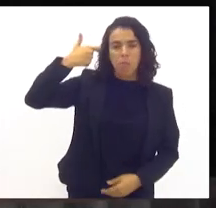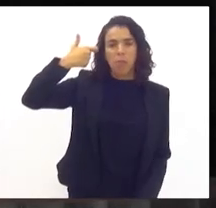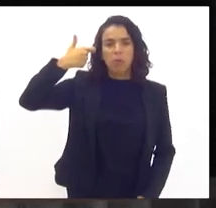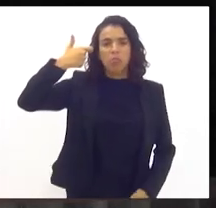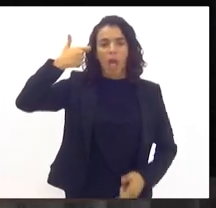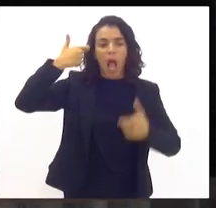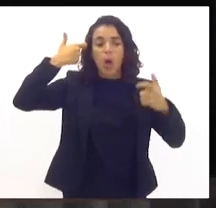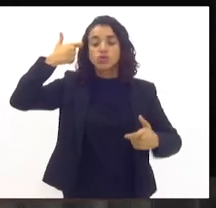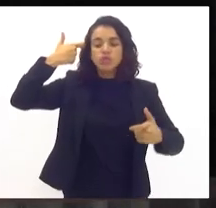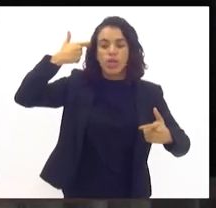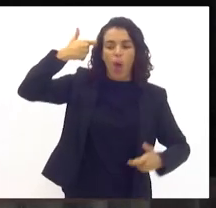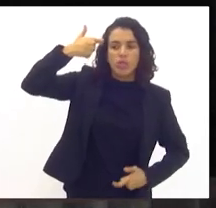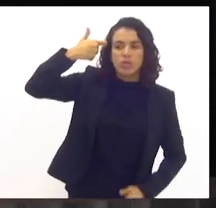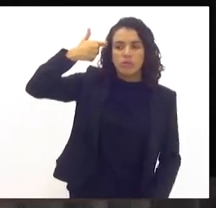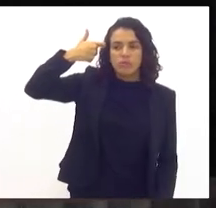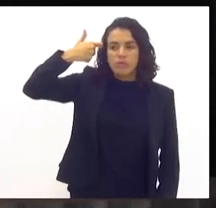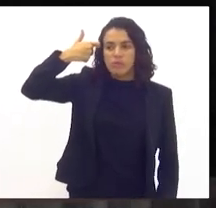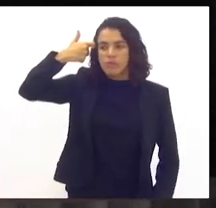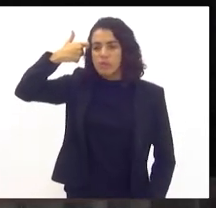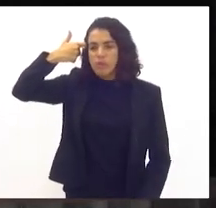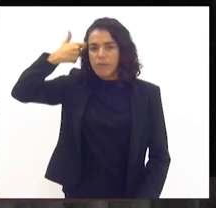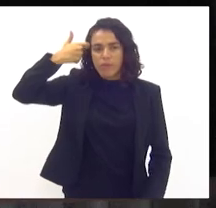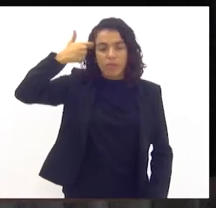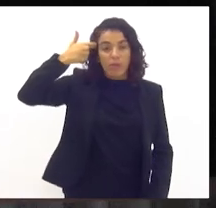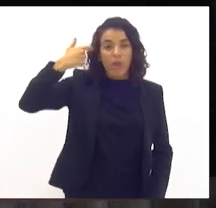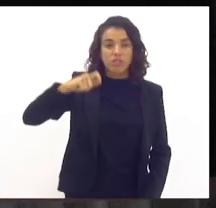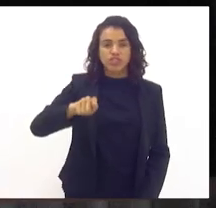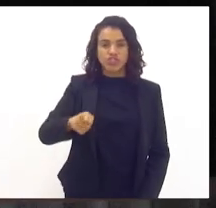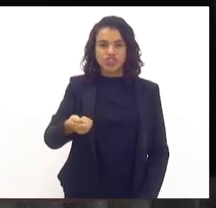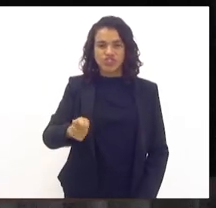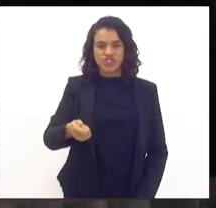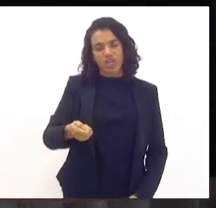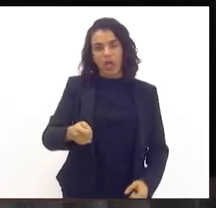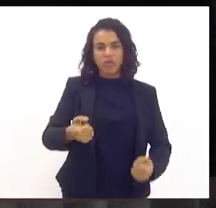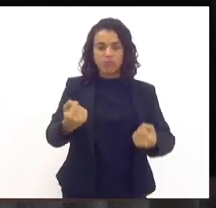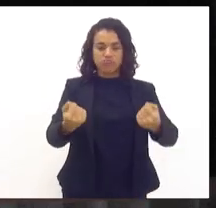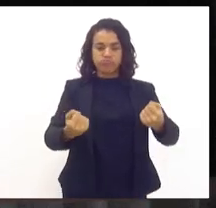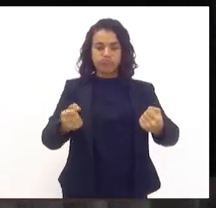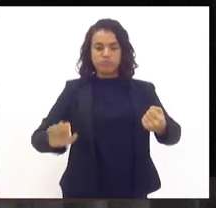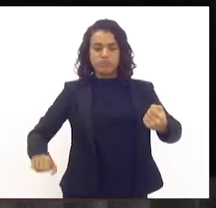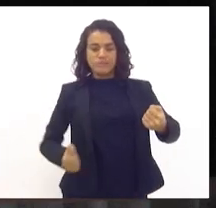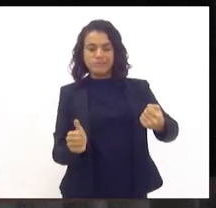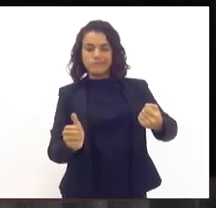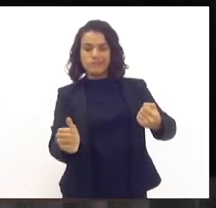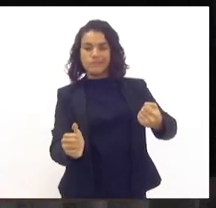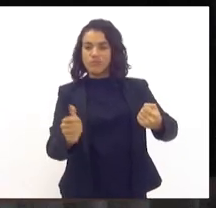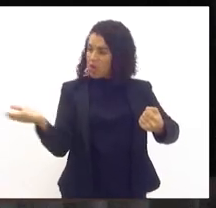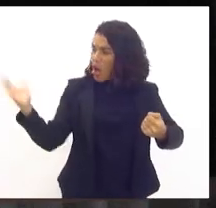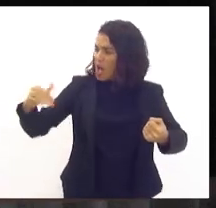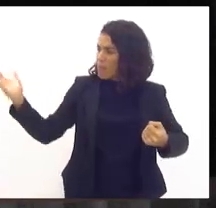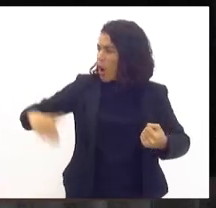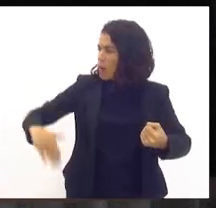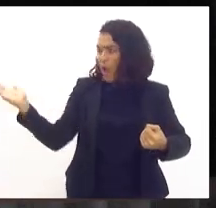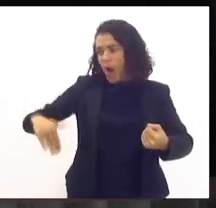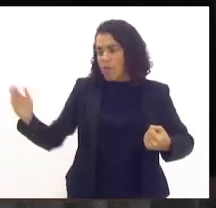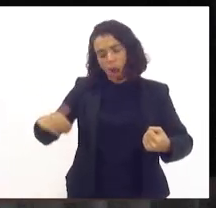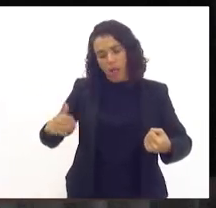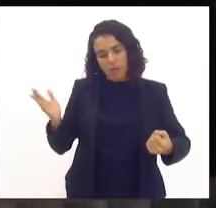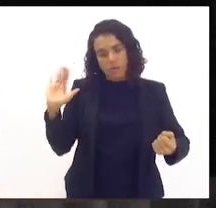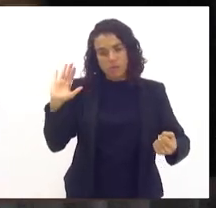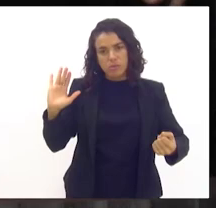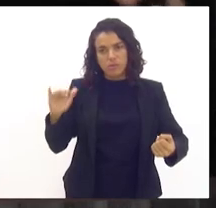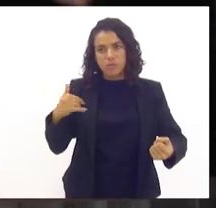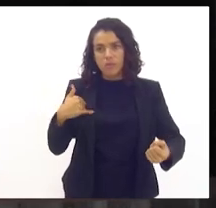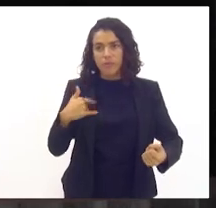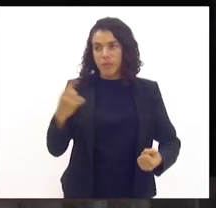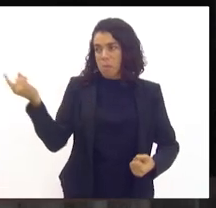levo. E peguei a chave do carro, falei, vambora. Entrei dentro do carro, vambora, entra vocês aí, bora, porra.